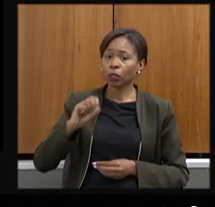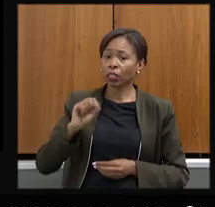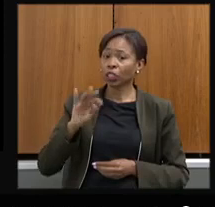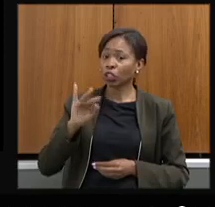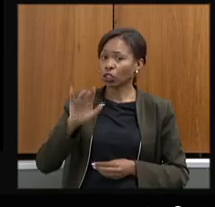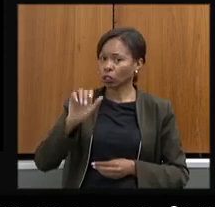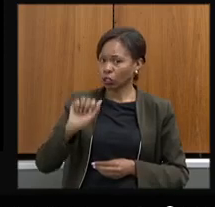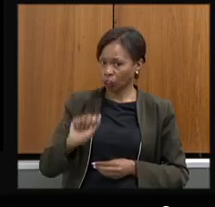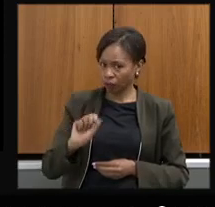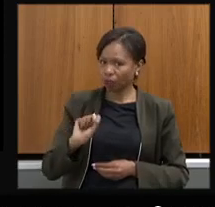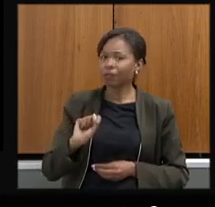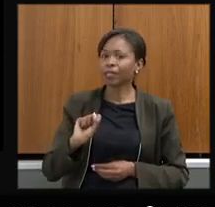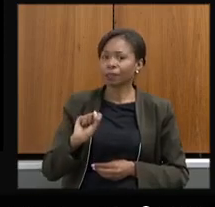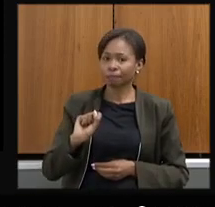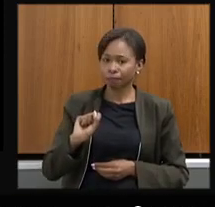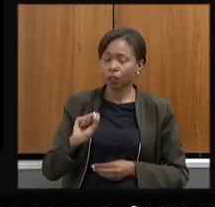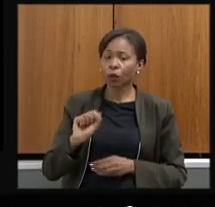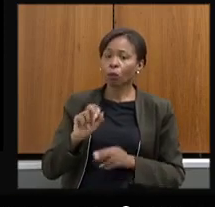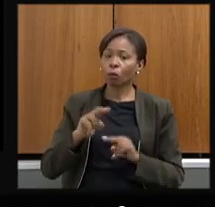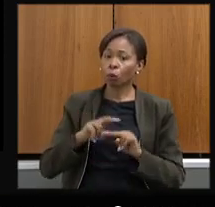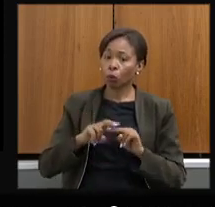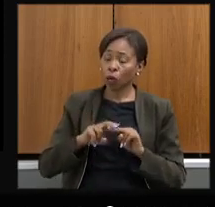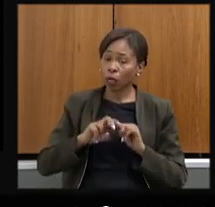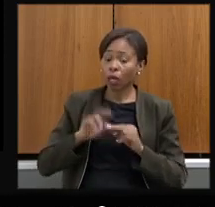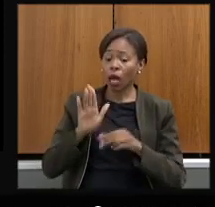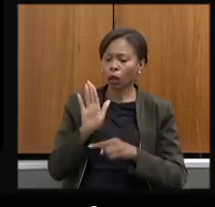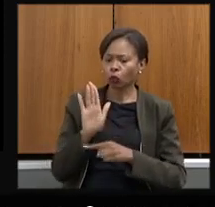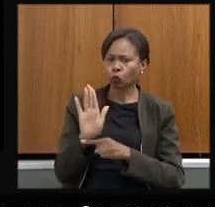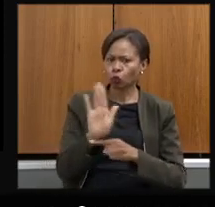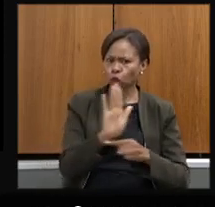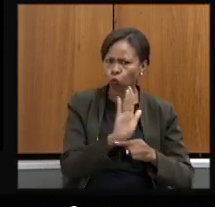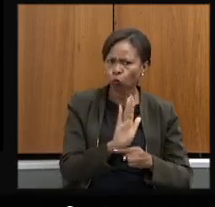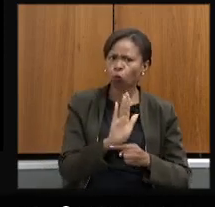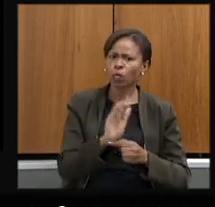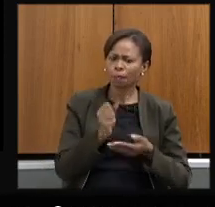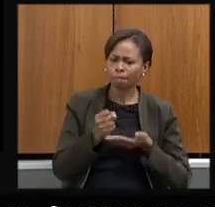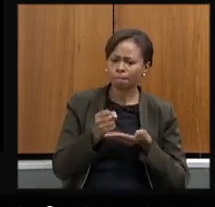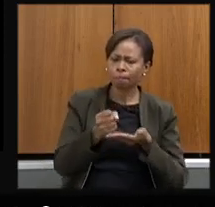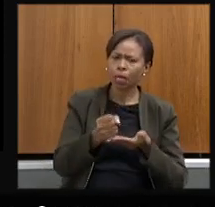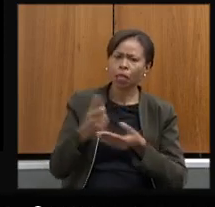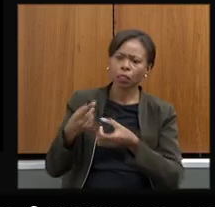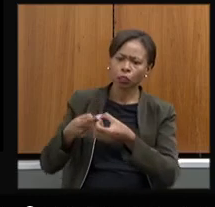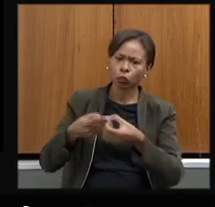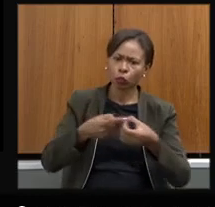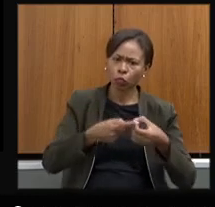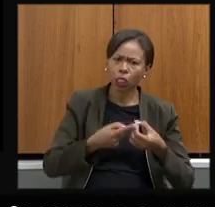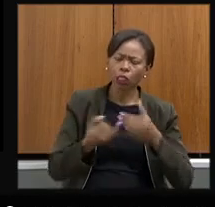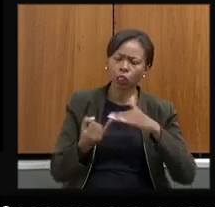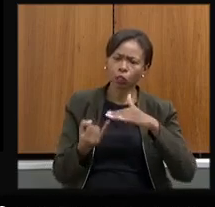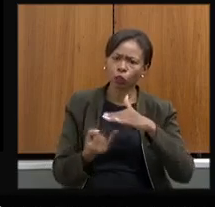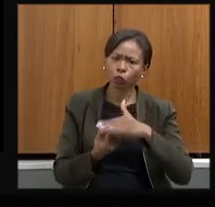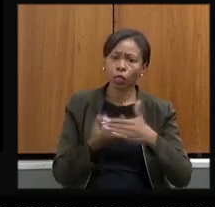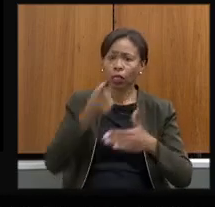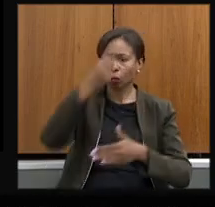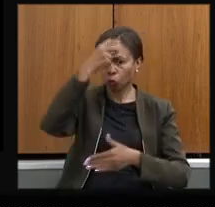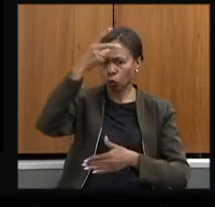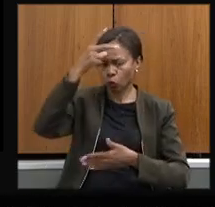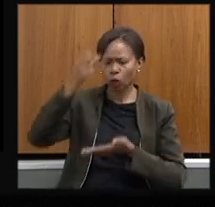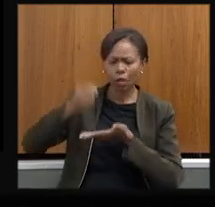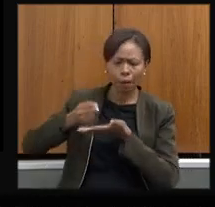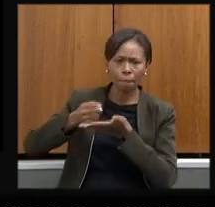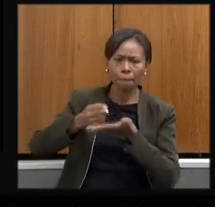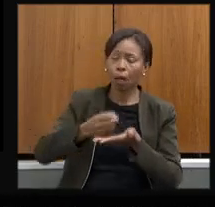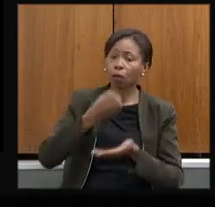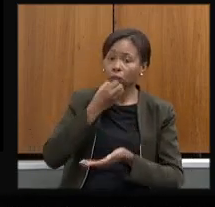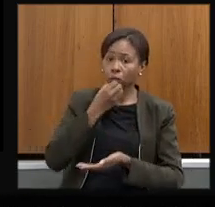a ajuda empenho né nos municípios do nosso Estado das entidades nosso estado às prefeituras o nosso Estado